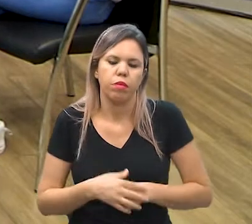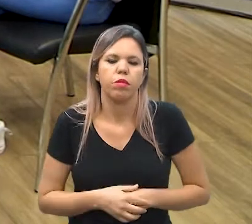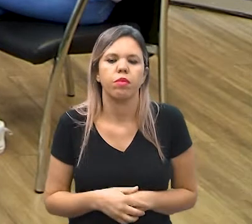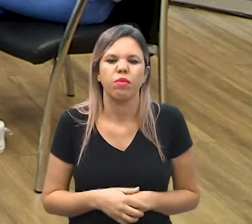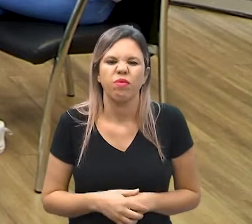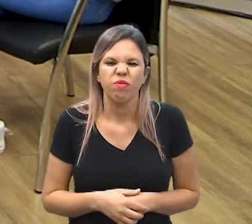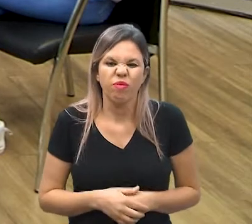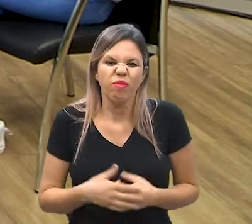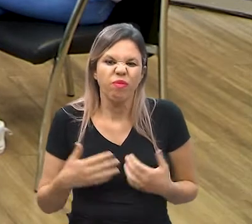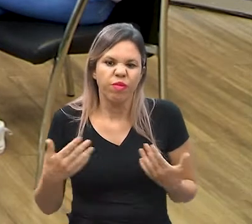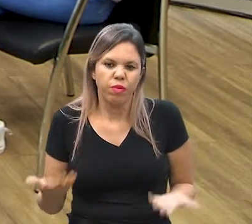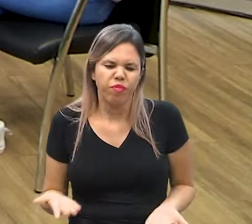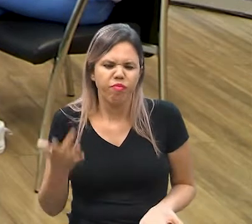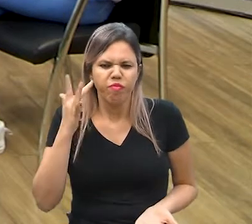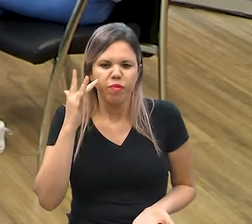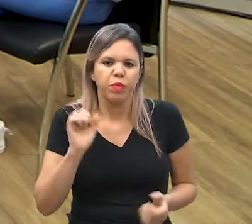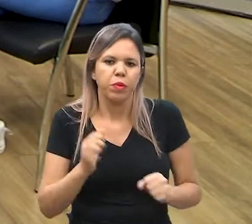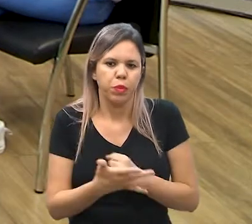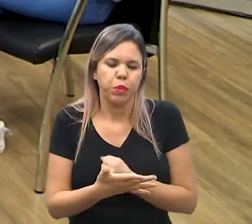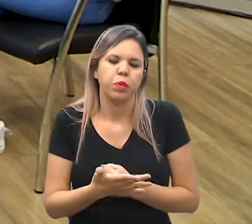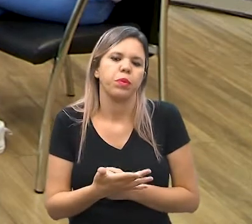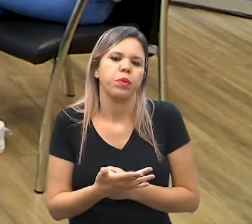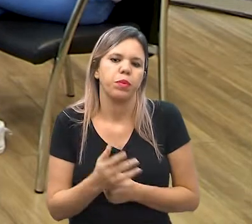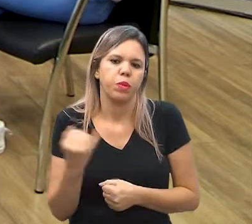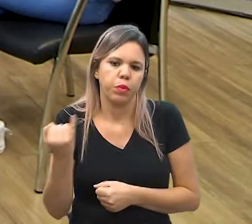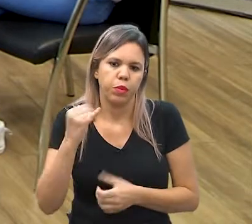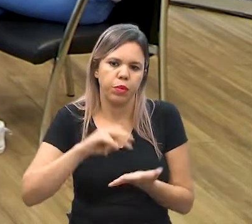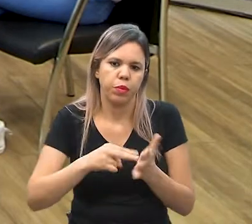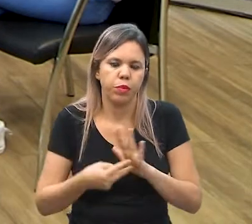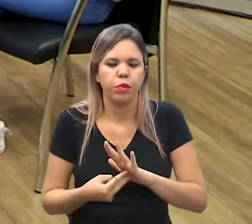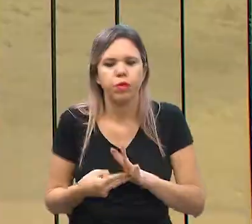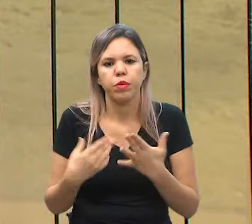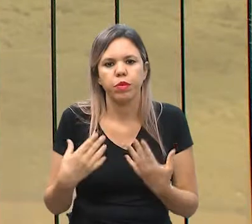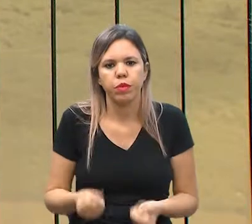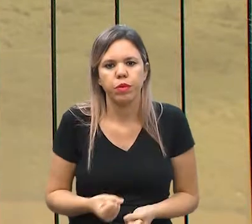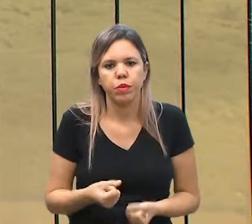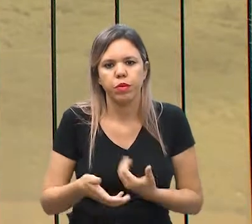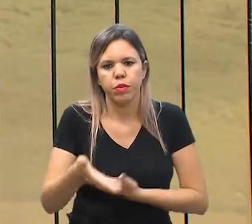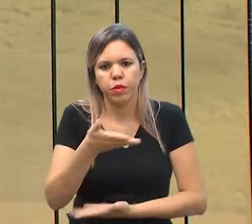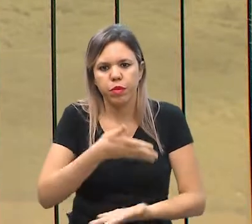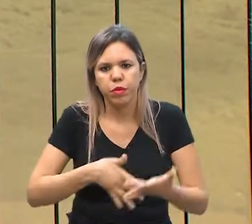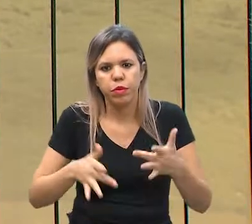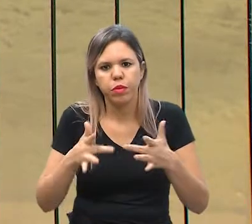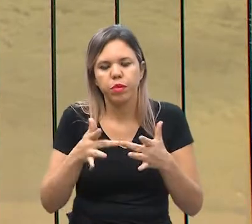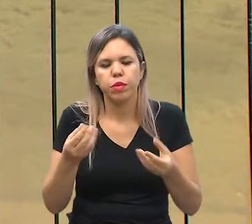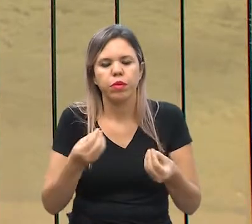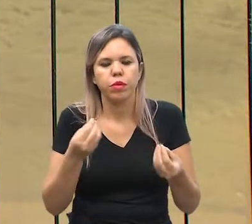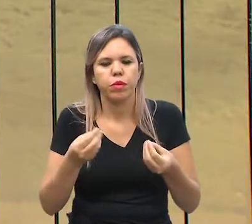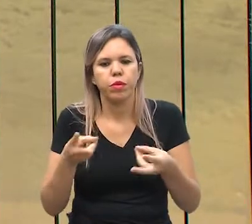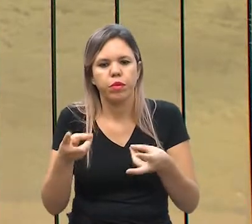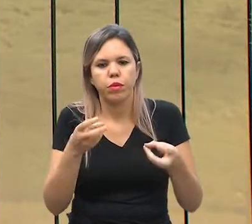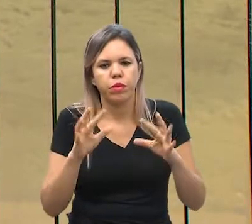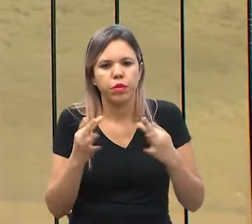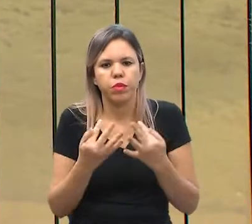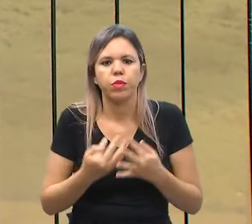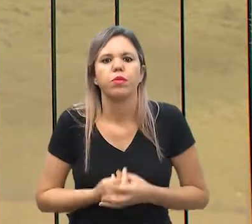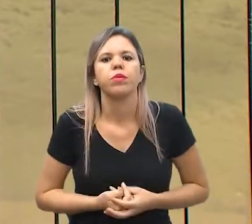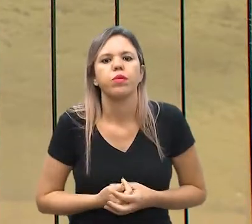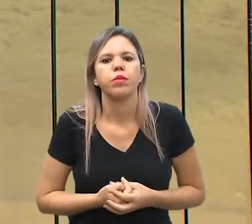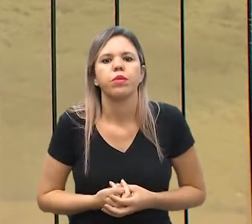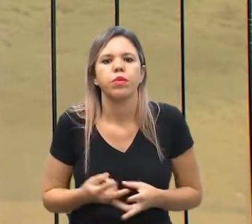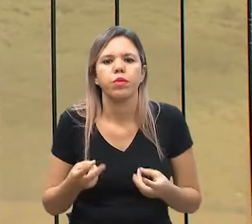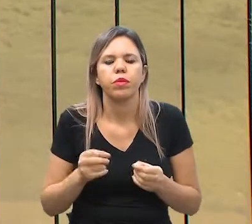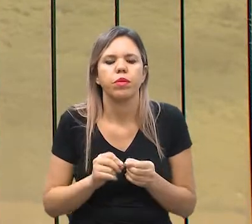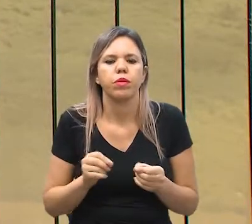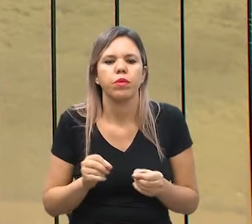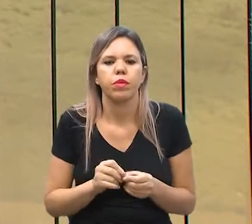né? Então, acho que a pandemia ressignificou muito essa questão das relações, de como que a gente vê a família, de como que a gente